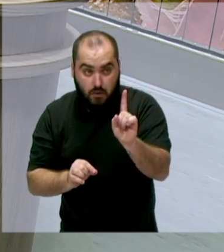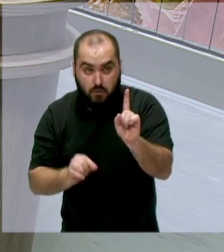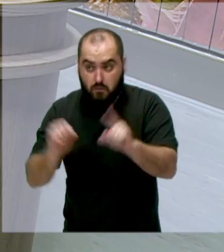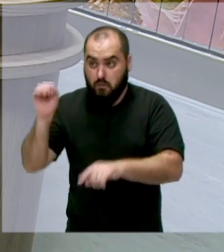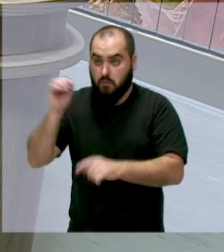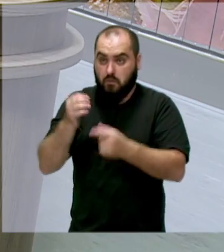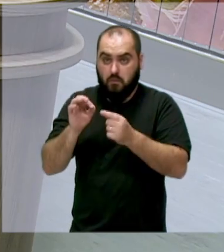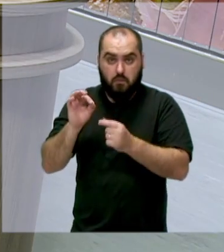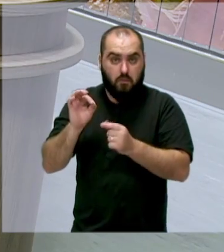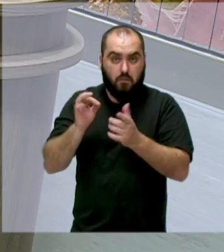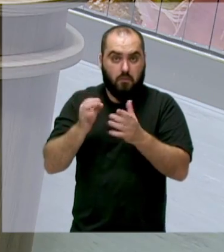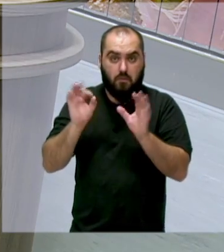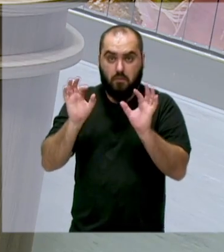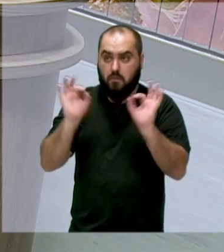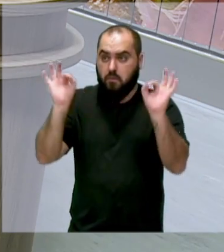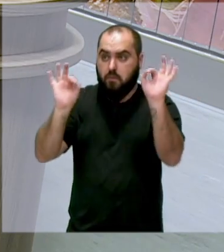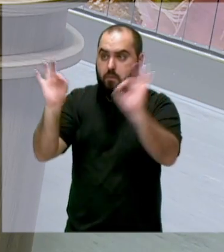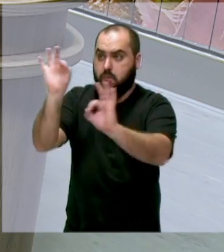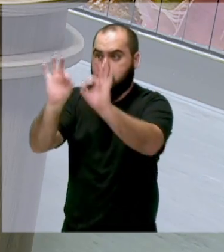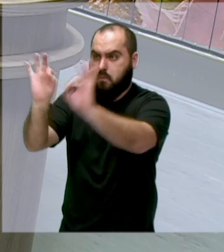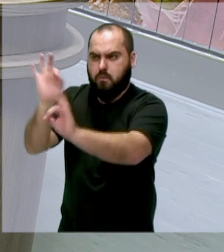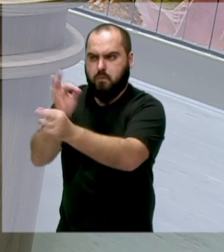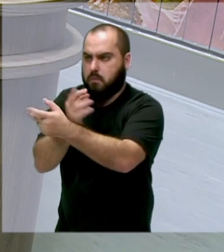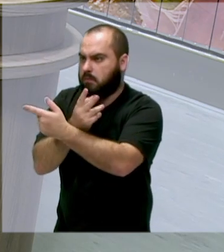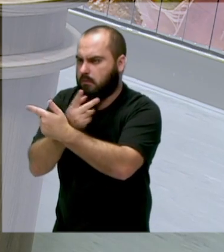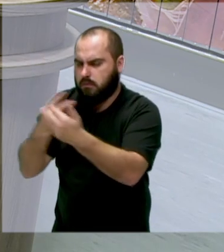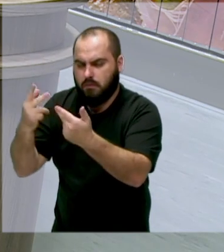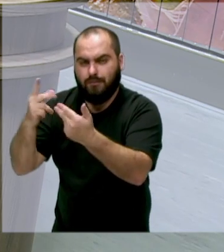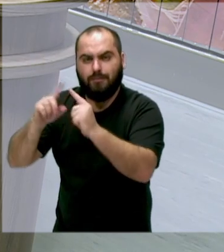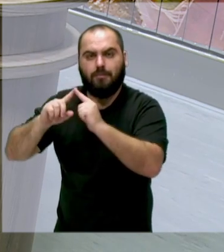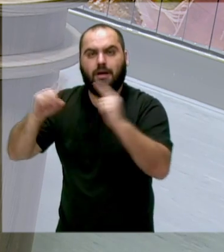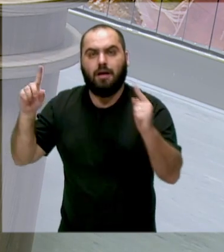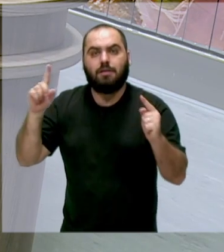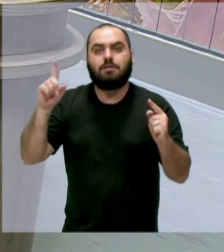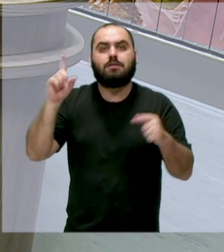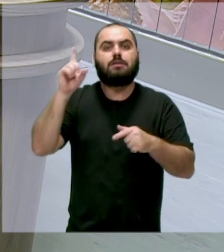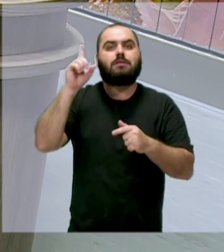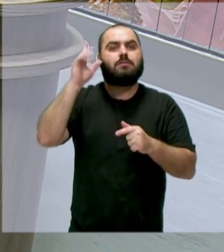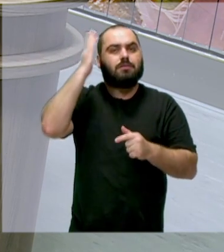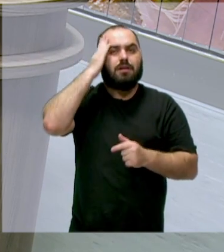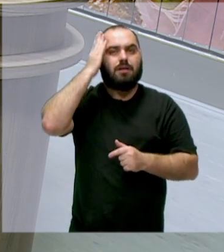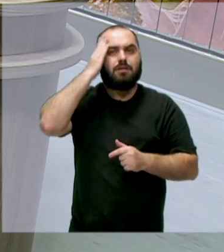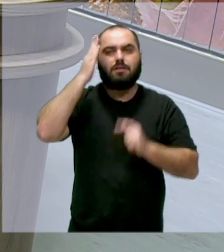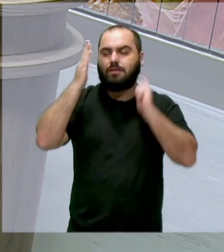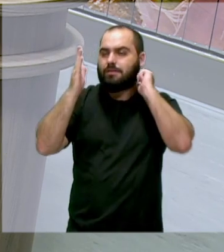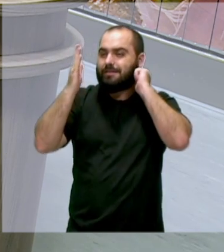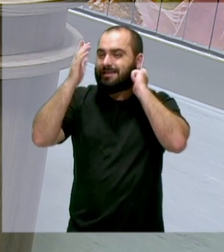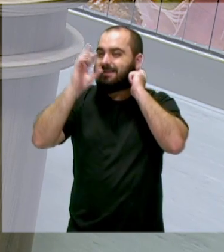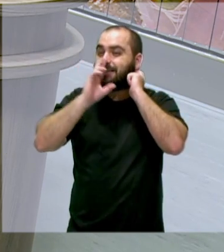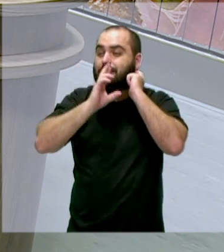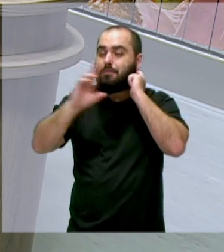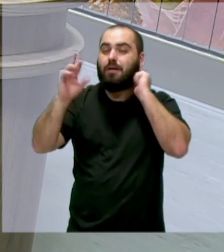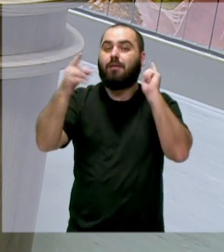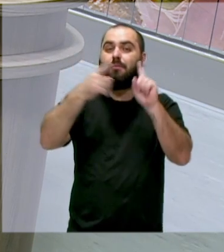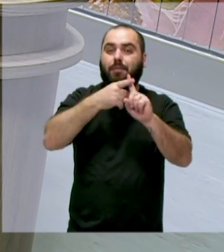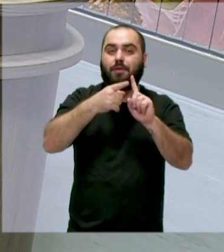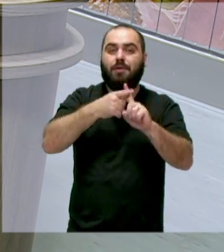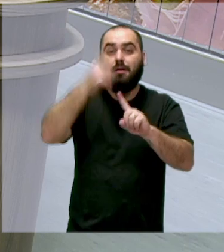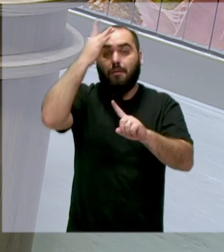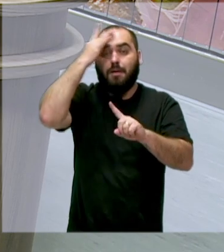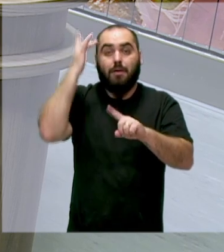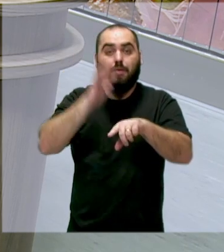vendo, a cidade está tomada pelos mosquitos, mas do contágio mesmo, ou seja, da confirmação de casos de